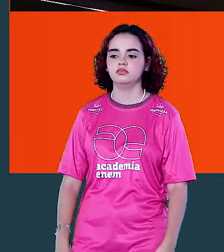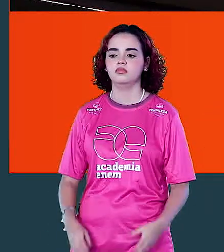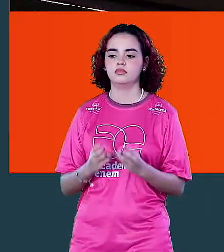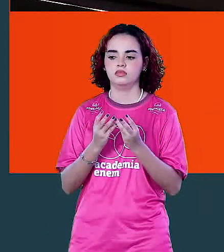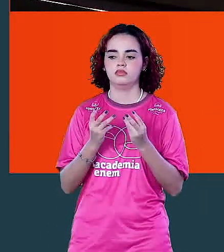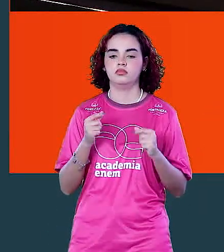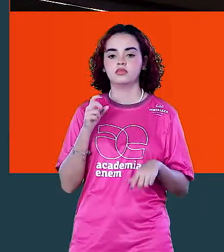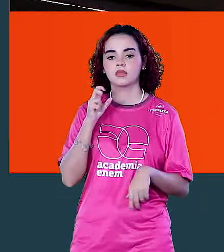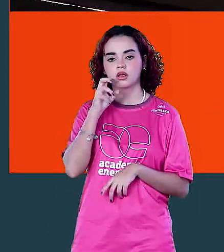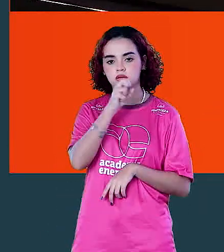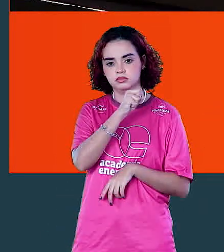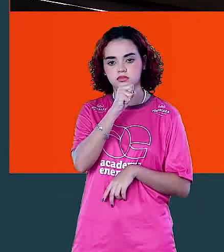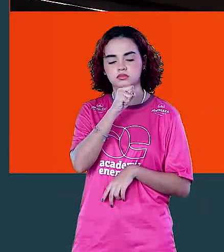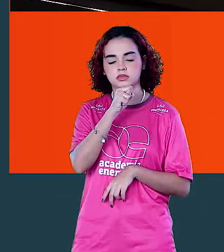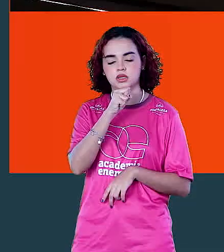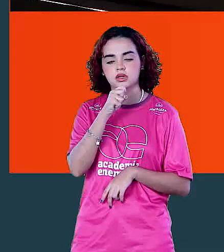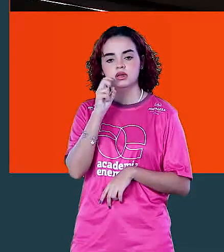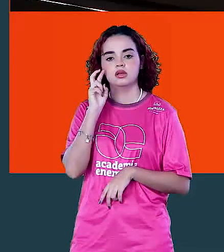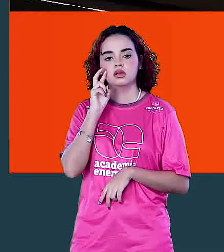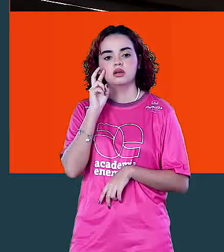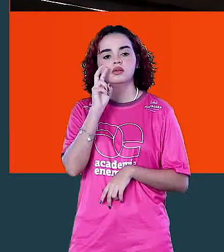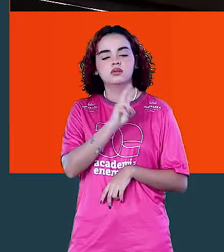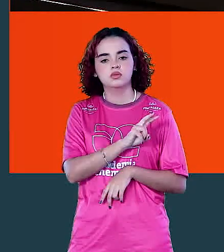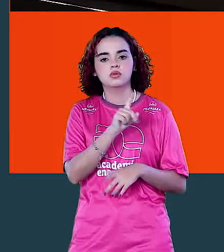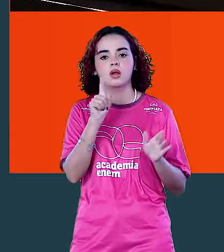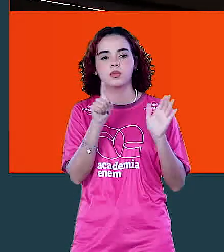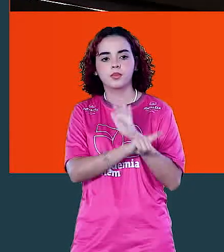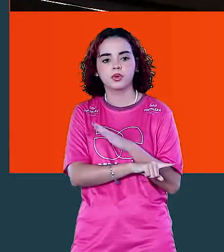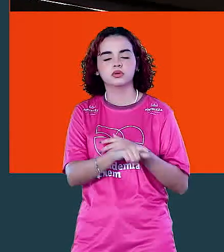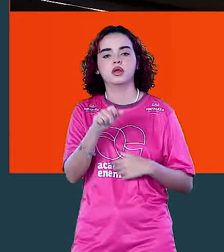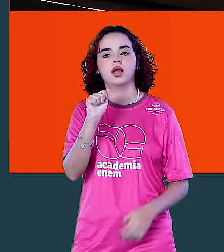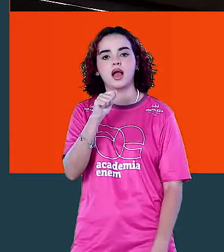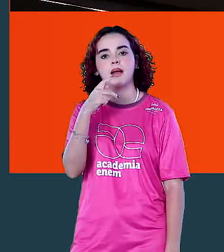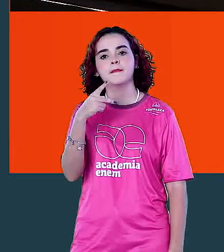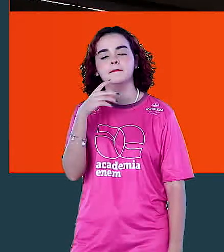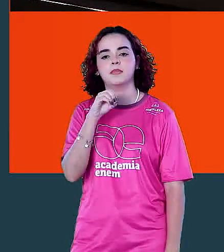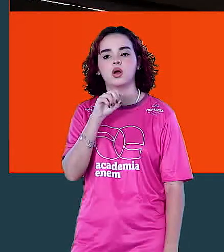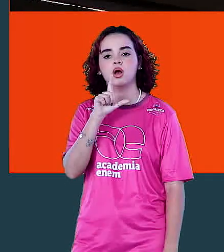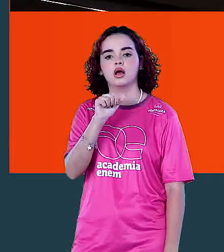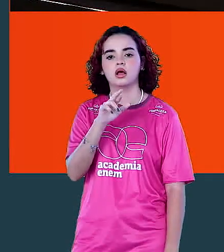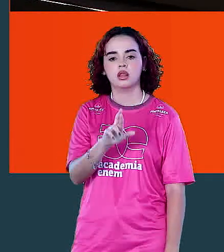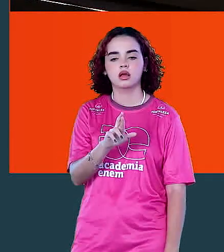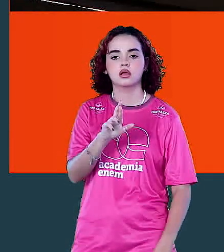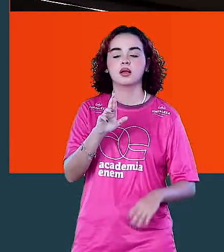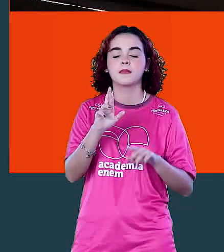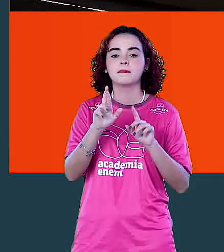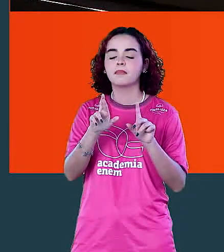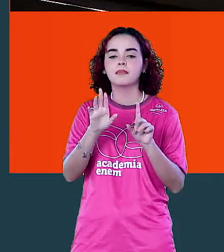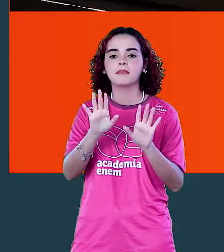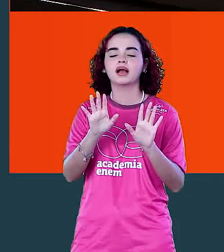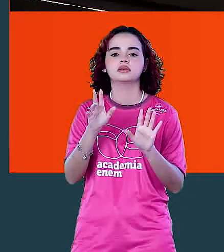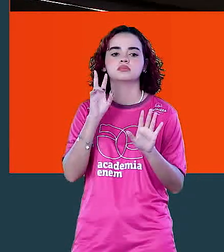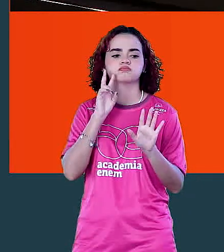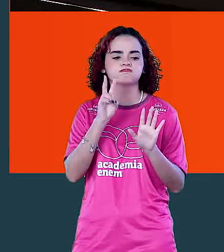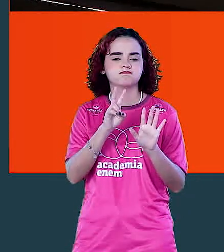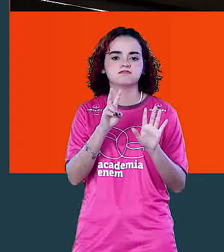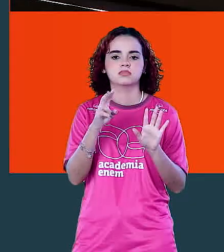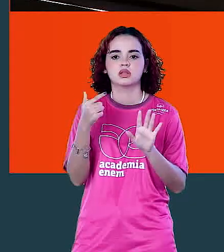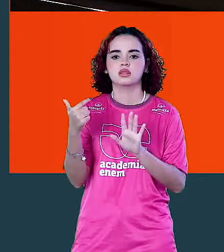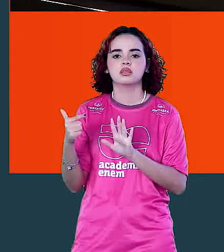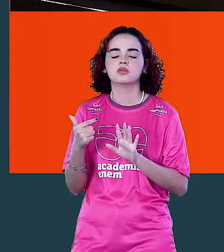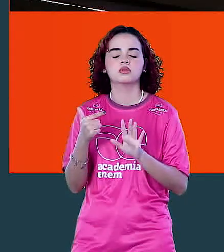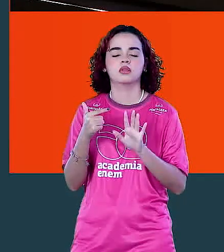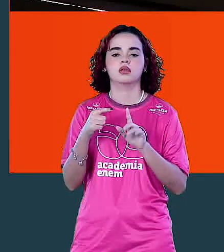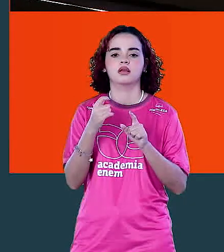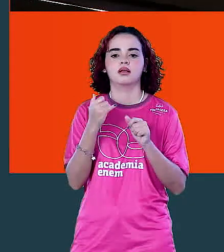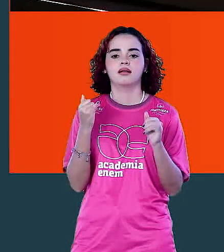a questão me falou que ela é polar, mas não tem íons e não tem o hidrogênio ligado com o